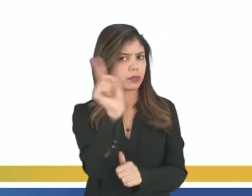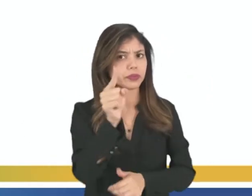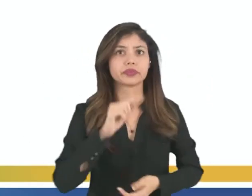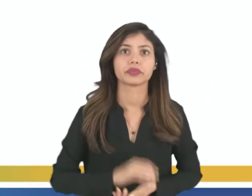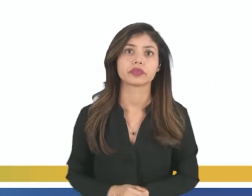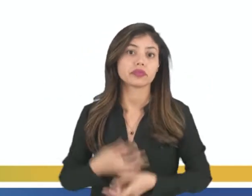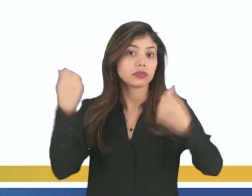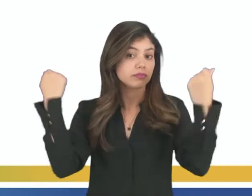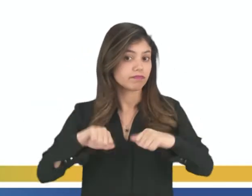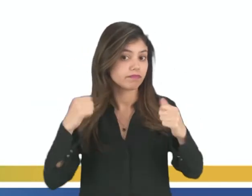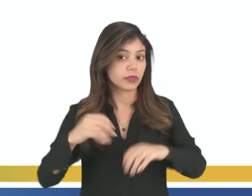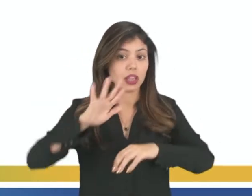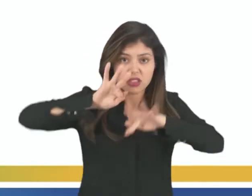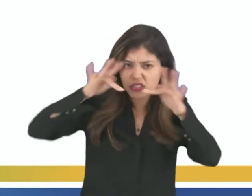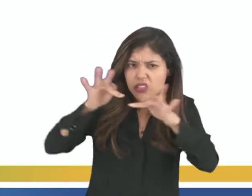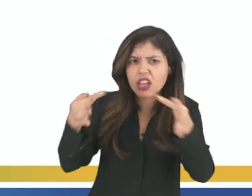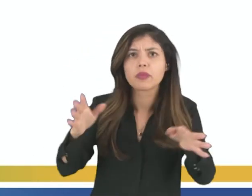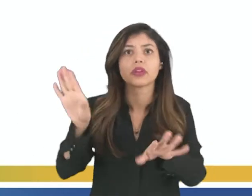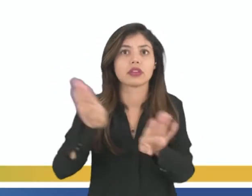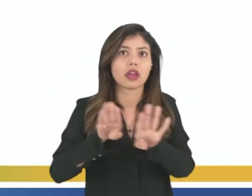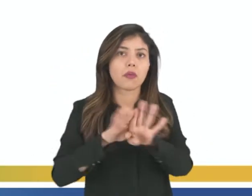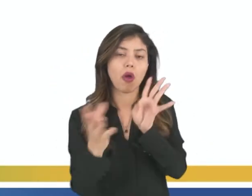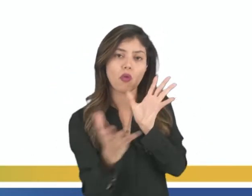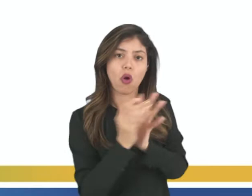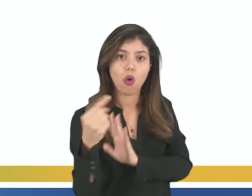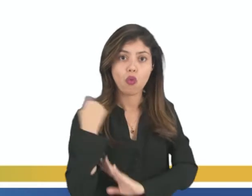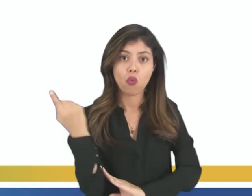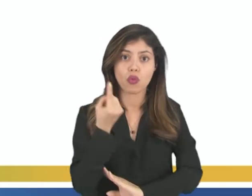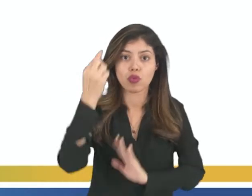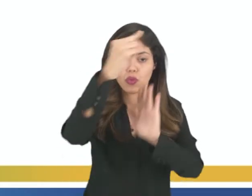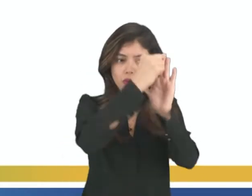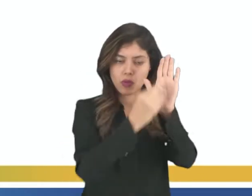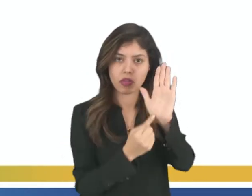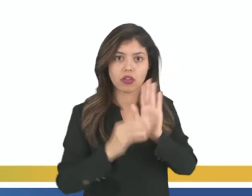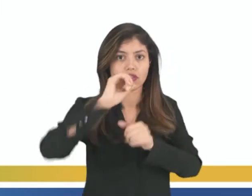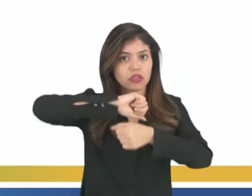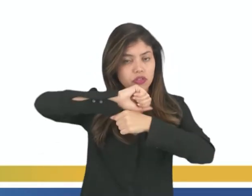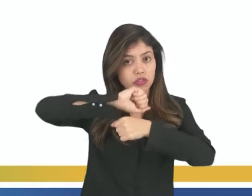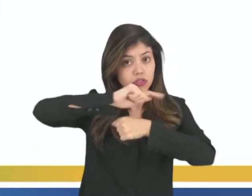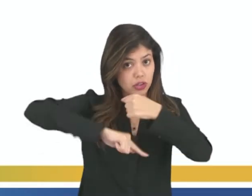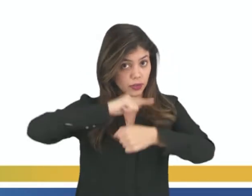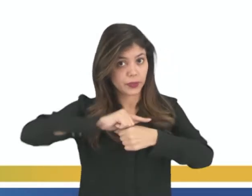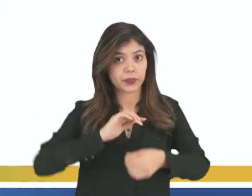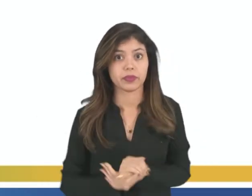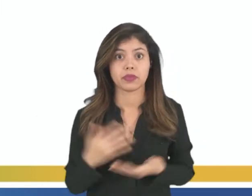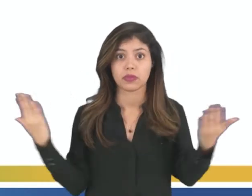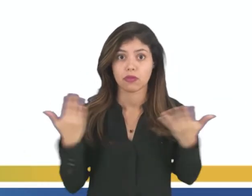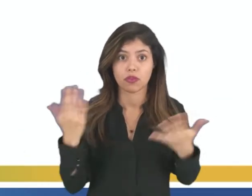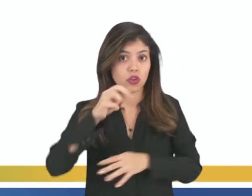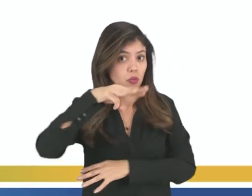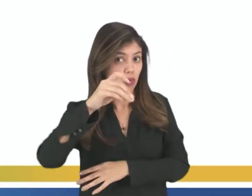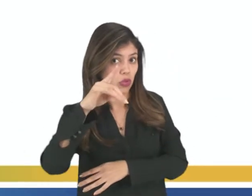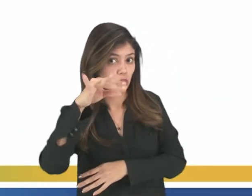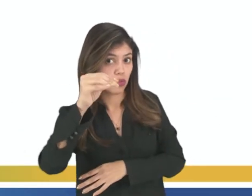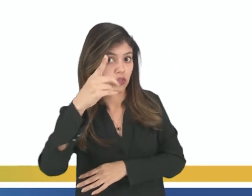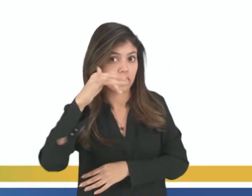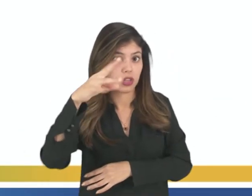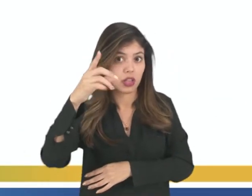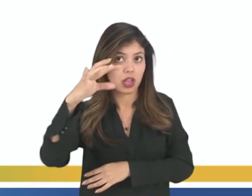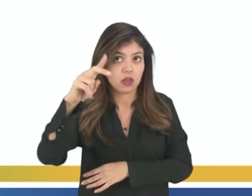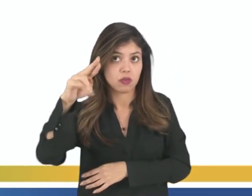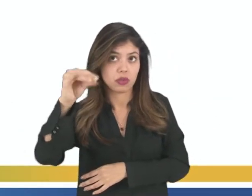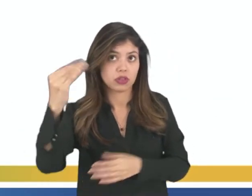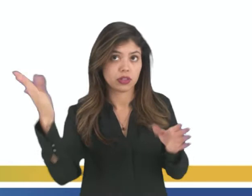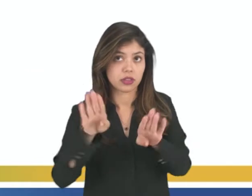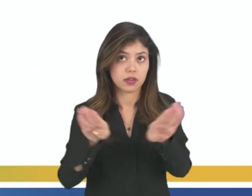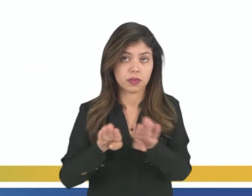que é uma substância simples? Compostos formados por um único modelo de átomo. A entalpia do monóxido de carbono, menos 110, e a